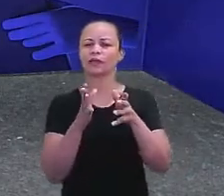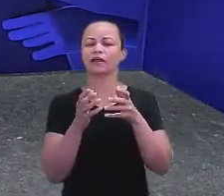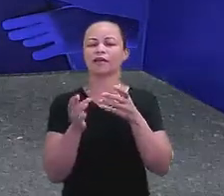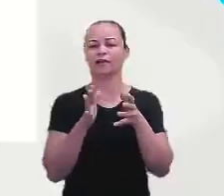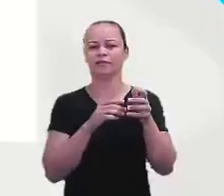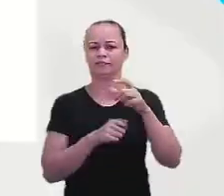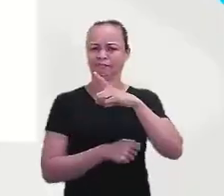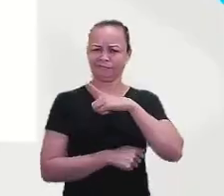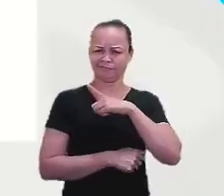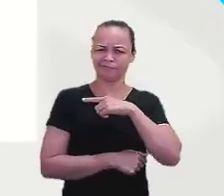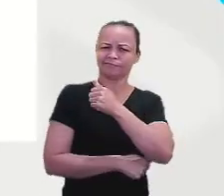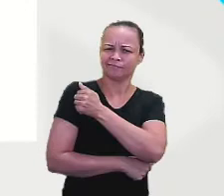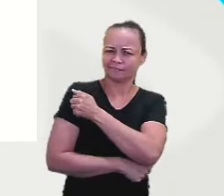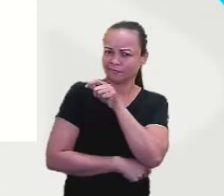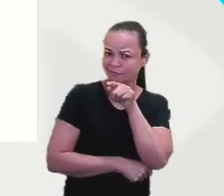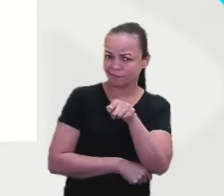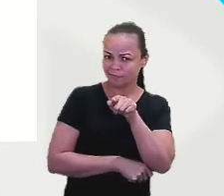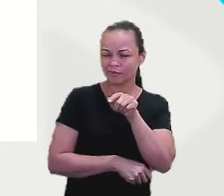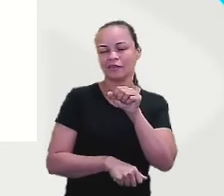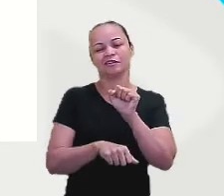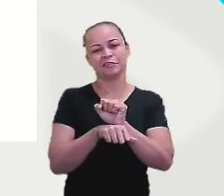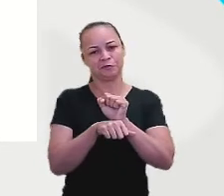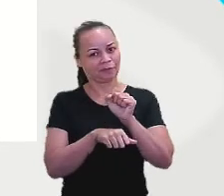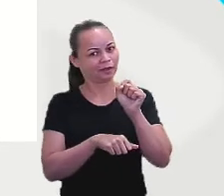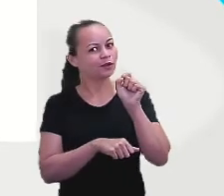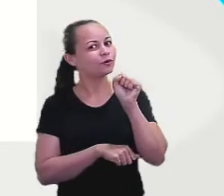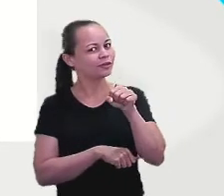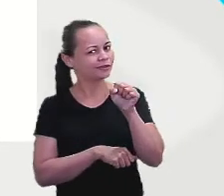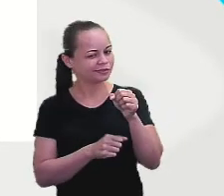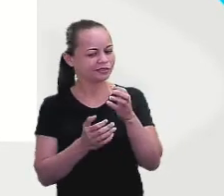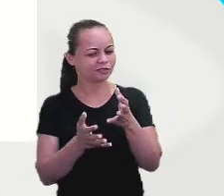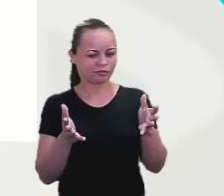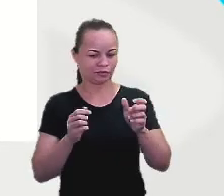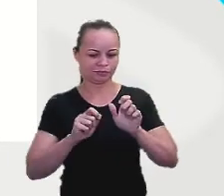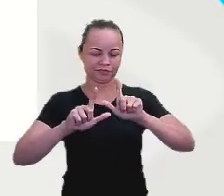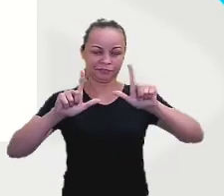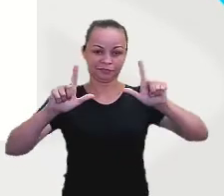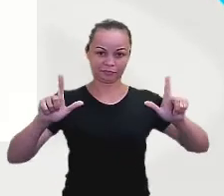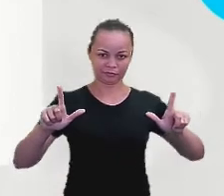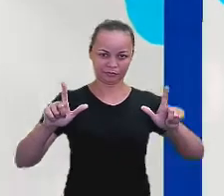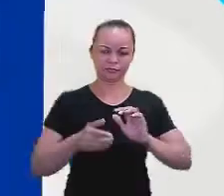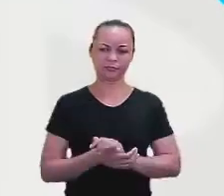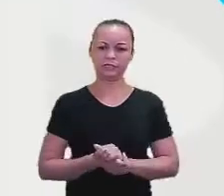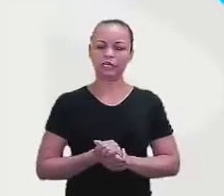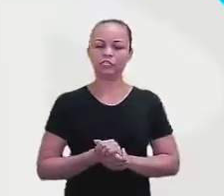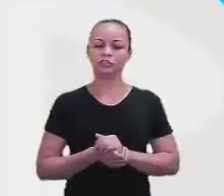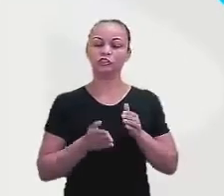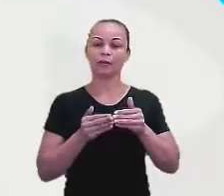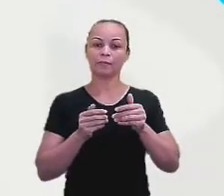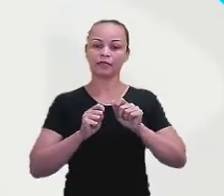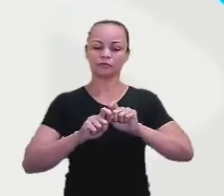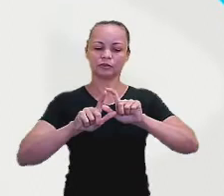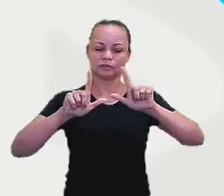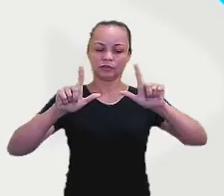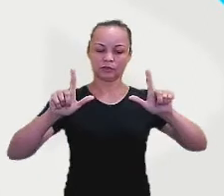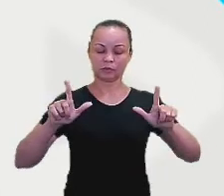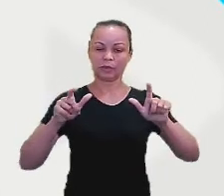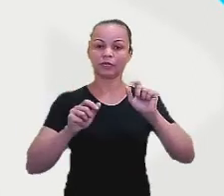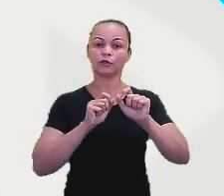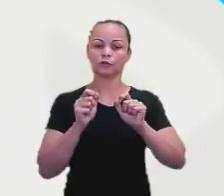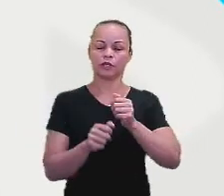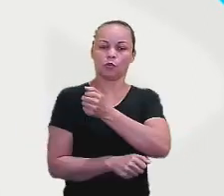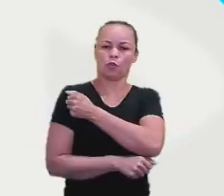sim. Abra essa imagem aí, por favor, produção. Perfeito, para o aluno se apropriar. Já vou pedir para a produção deixar essa imagem aí, para que esse aluno possa